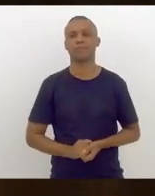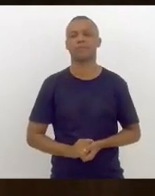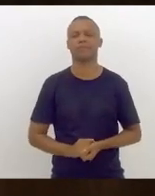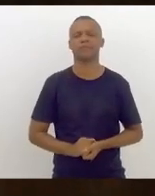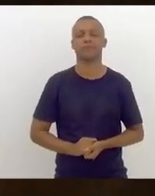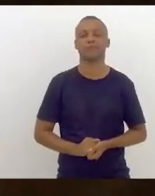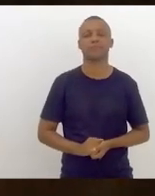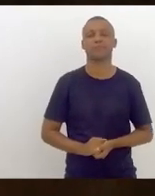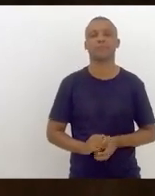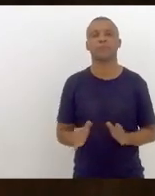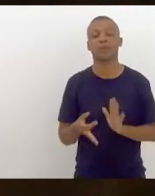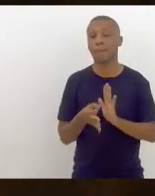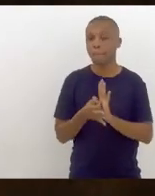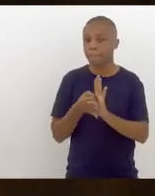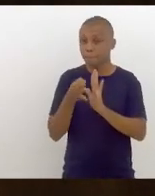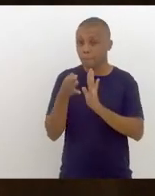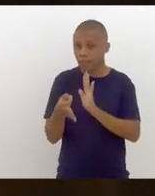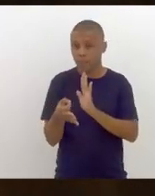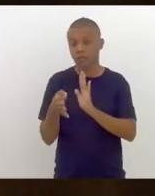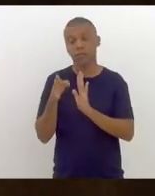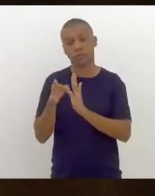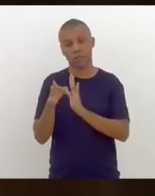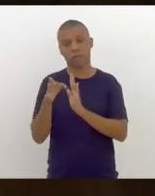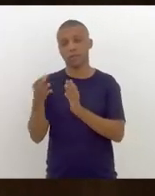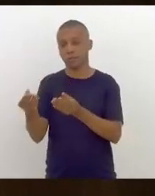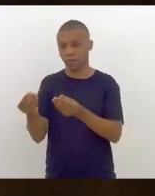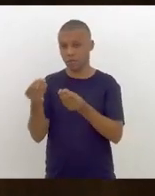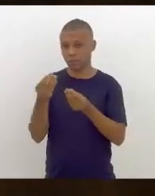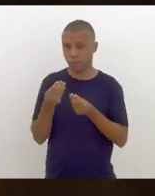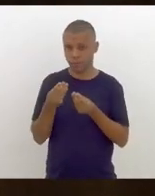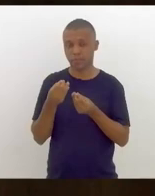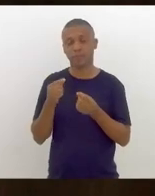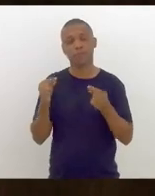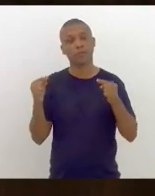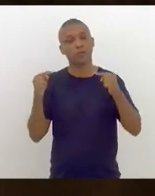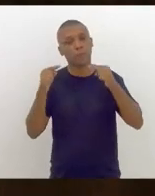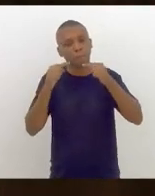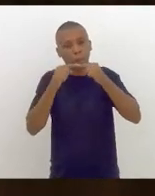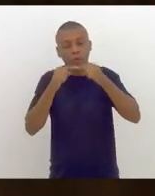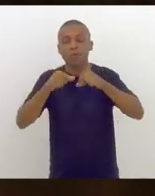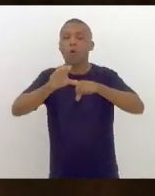o parecer formal que eu recebi é constitucionalidade